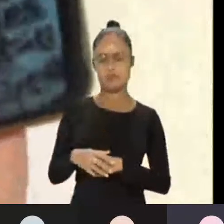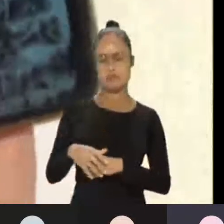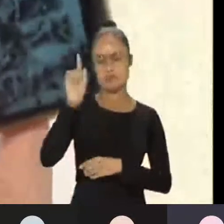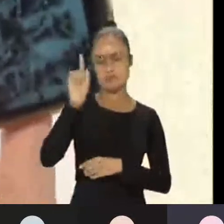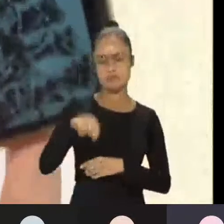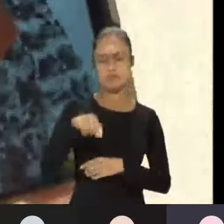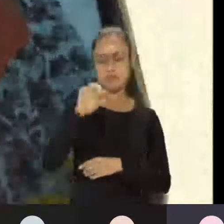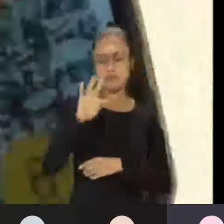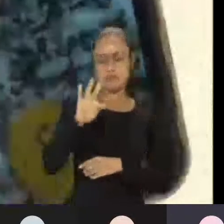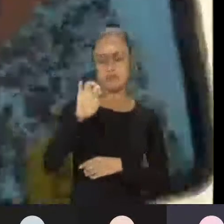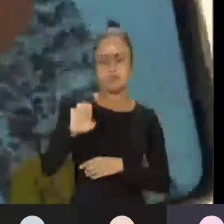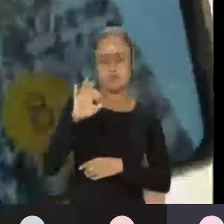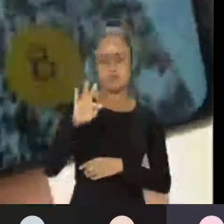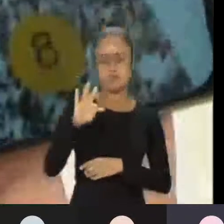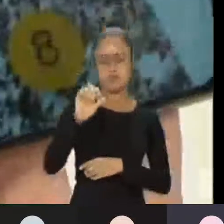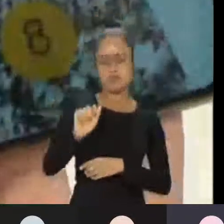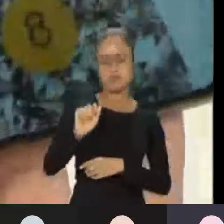um tetraedro.